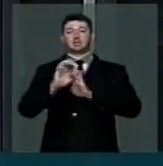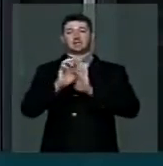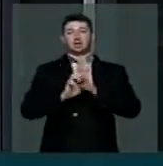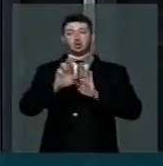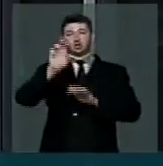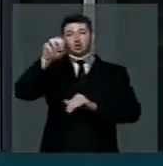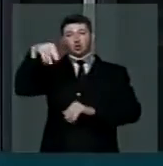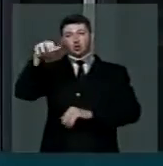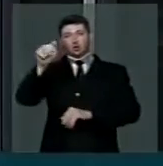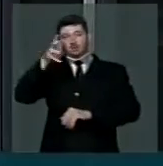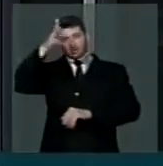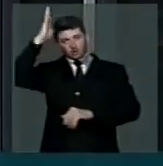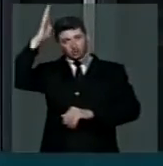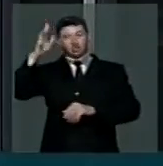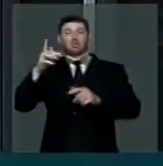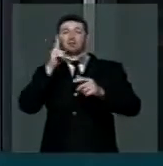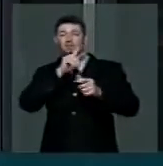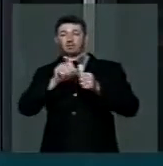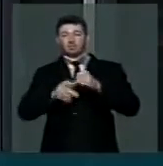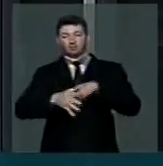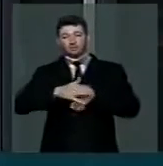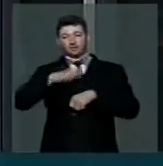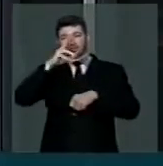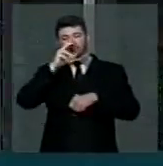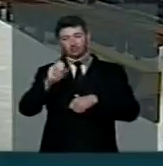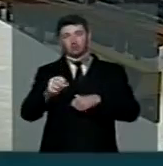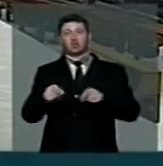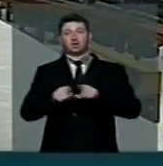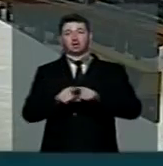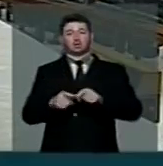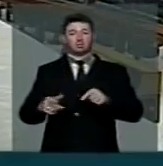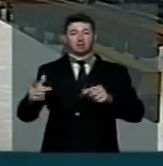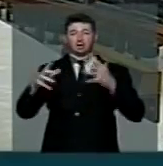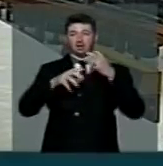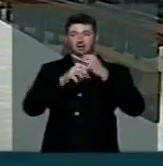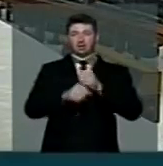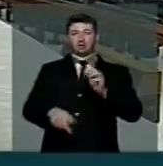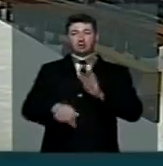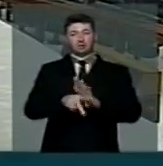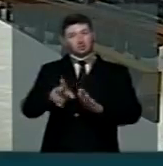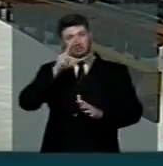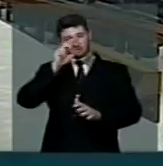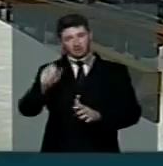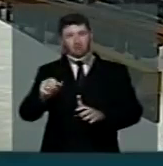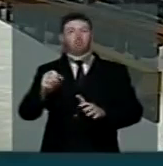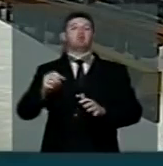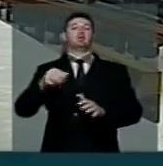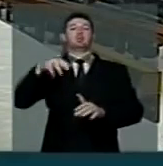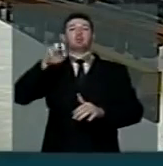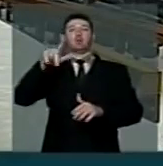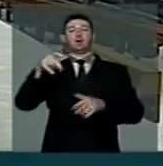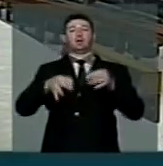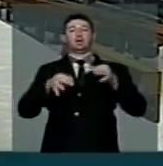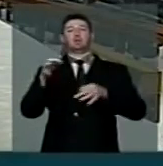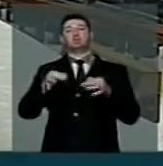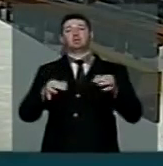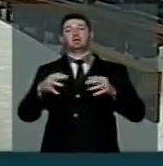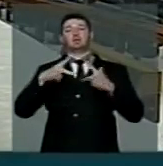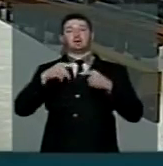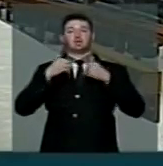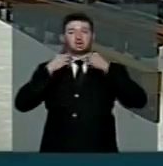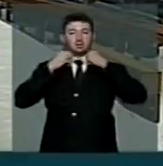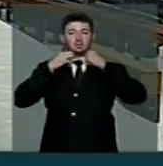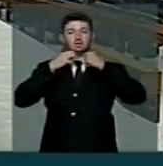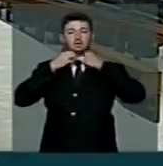pelo fortalecimento institucional e pelo resgate e confirmação do vigor moral do Tribunal Internacional Penal.